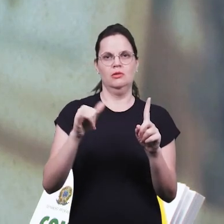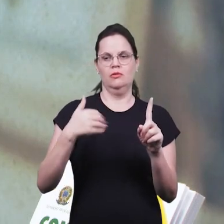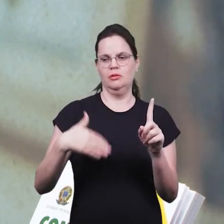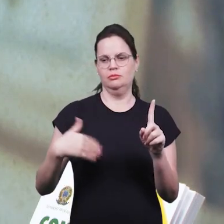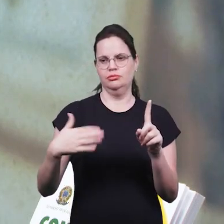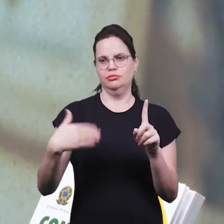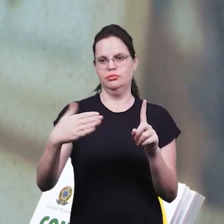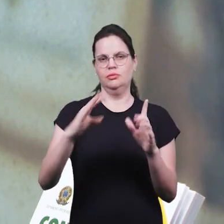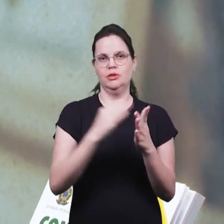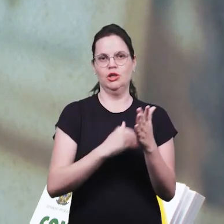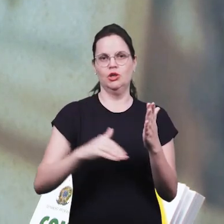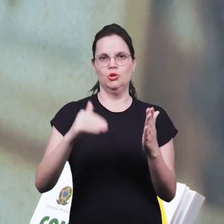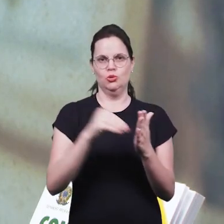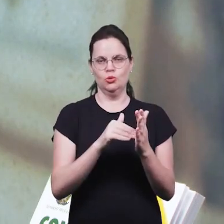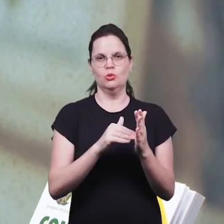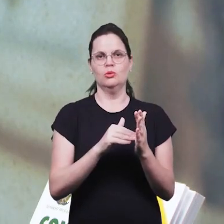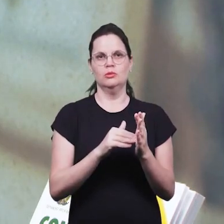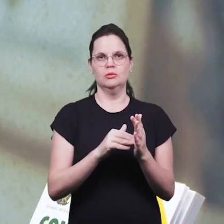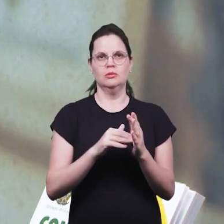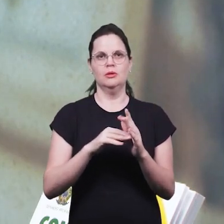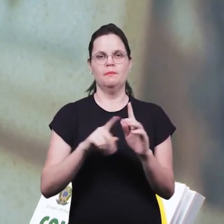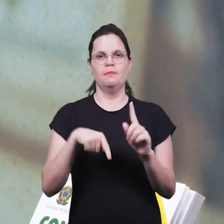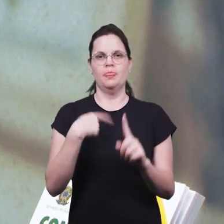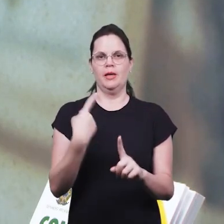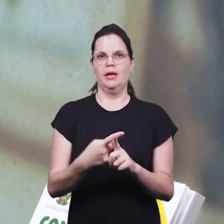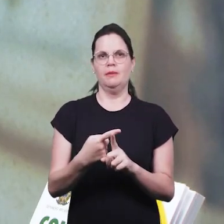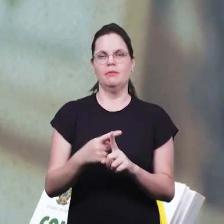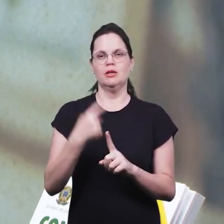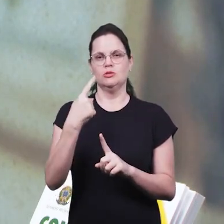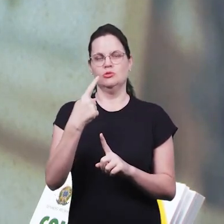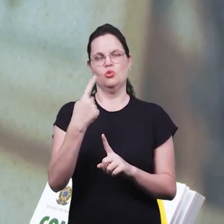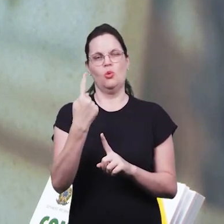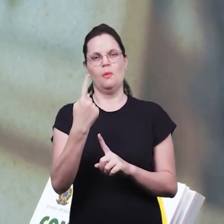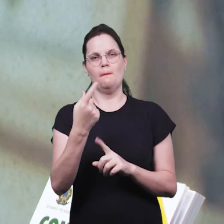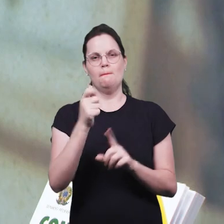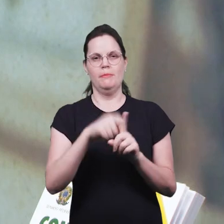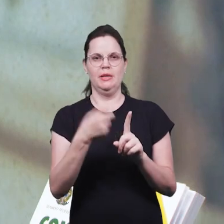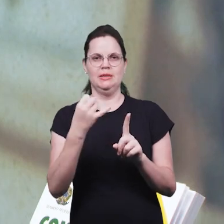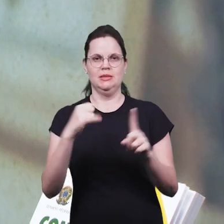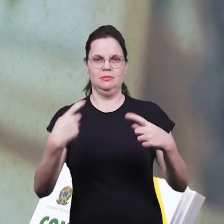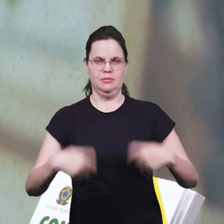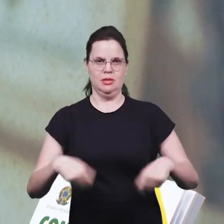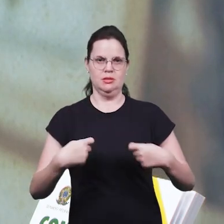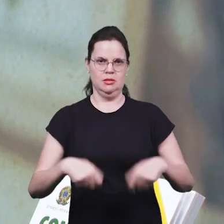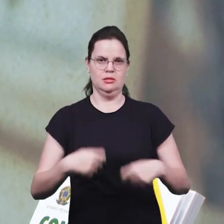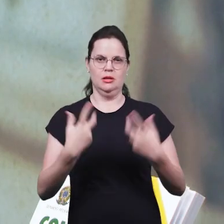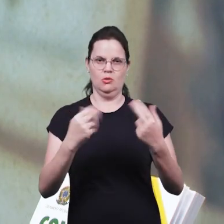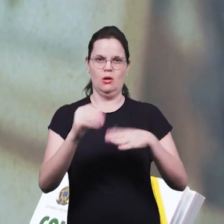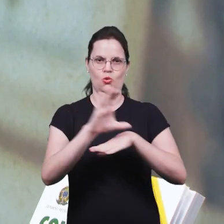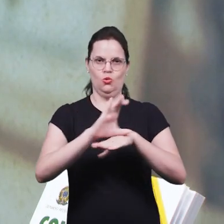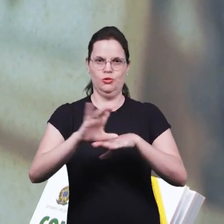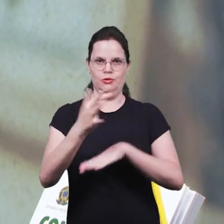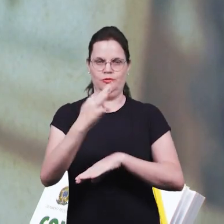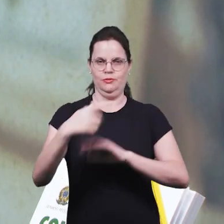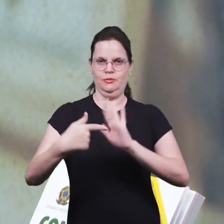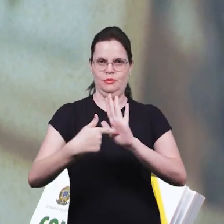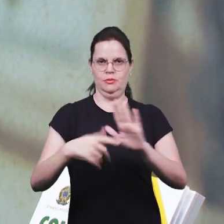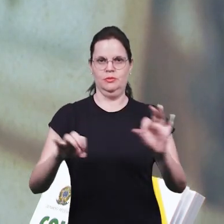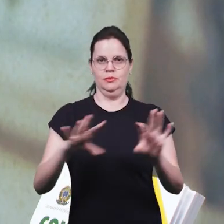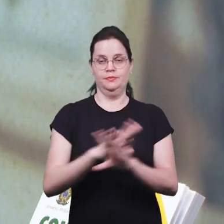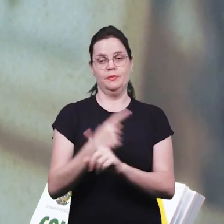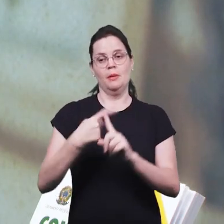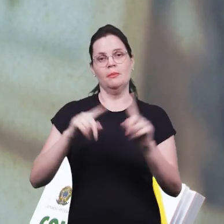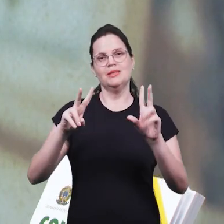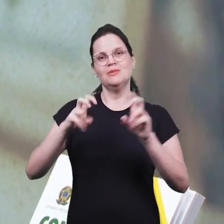a gestação, mais a licença e quiçá ainda por mais um mês, conforme a Constituição Federal determina. No caso